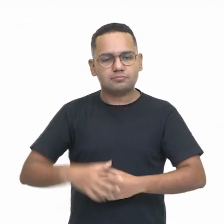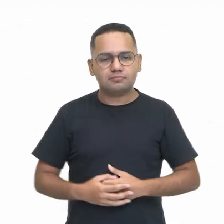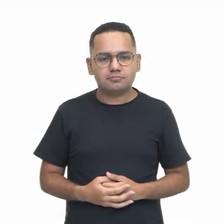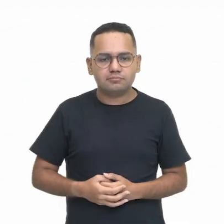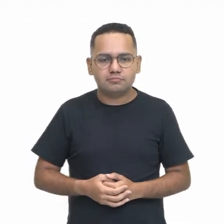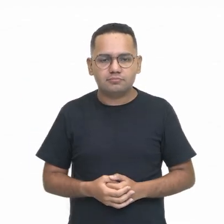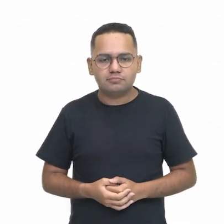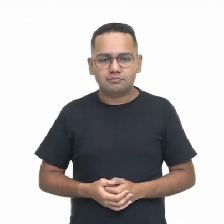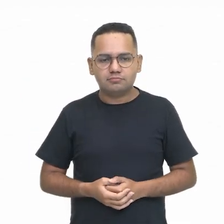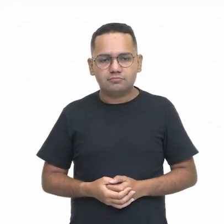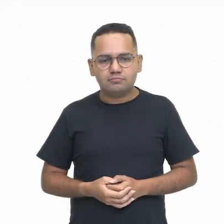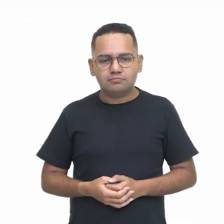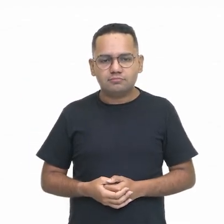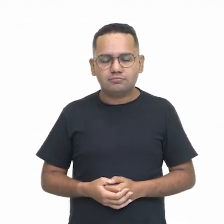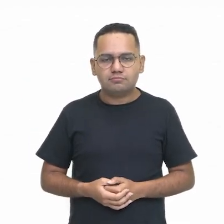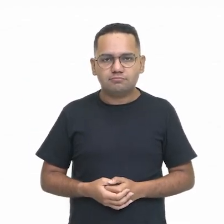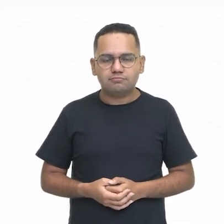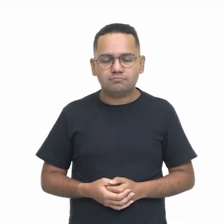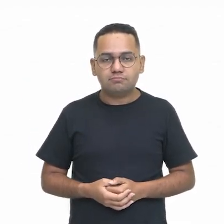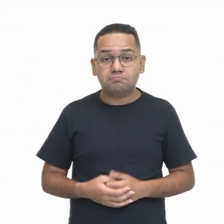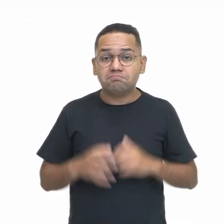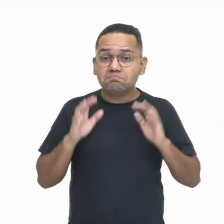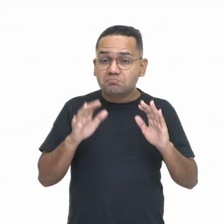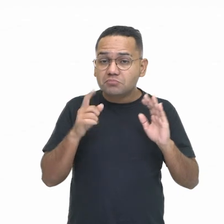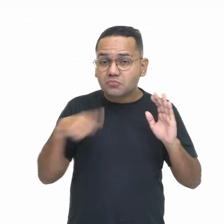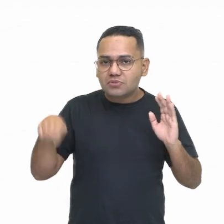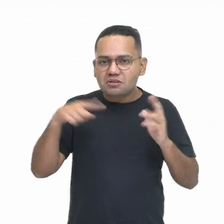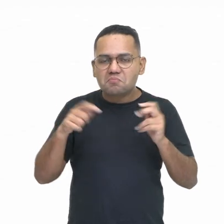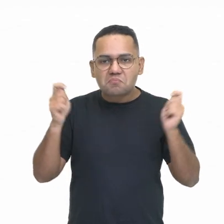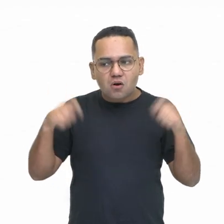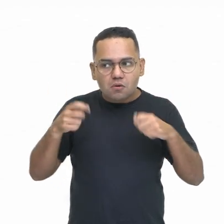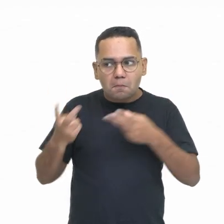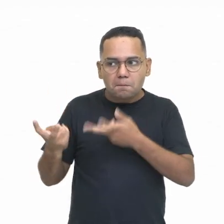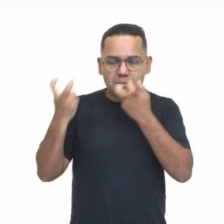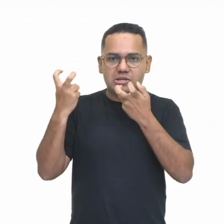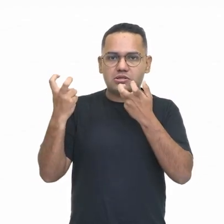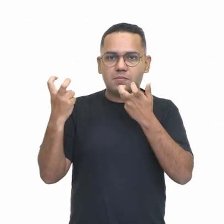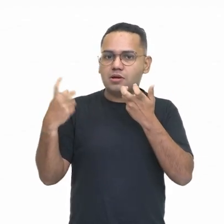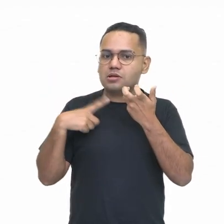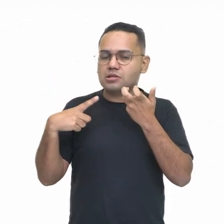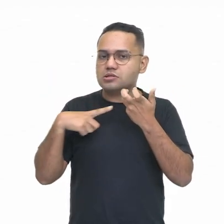para você perceber o quanto é importante, né, estarmos